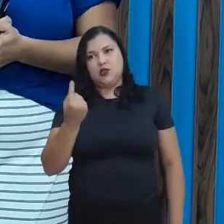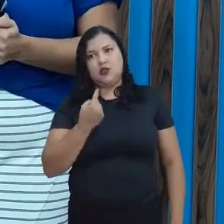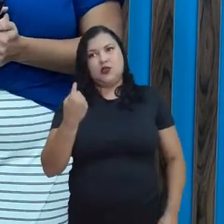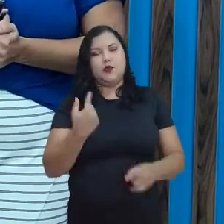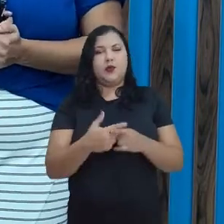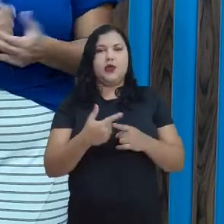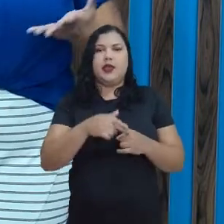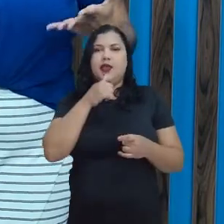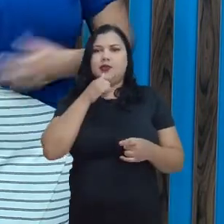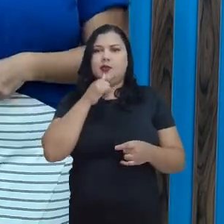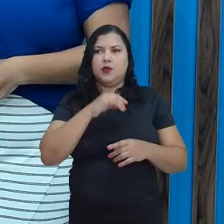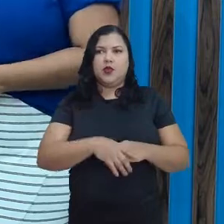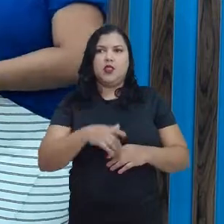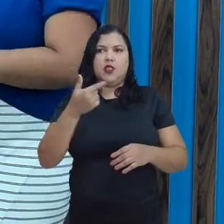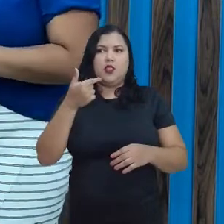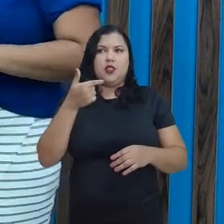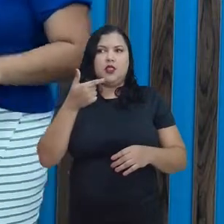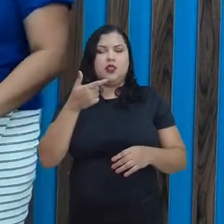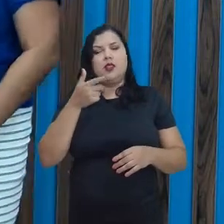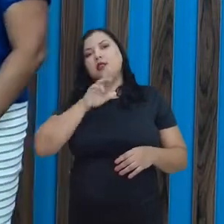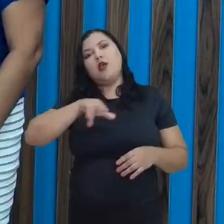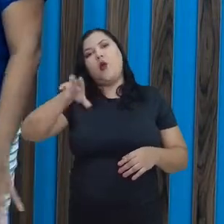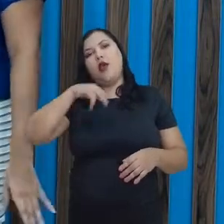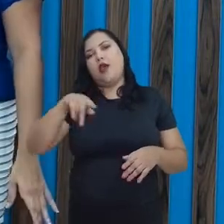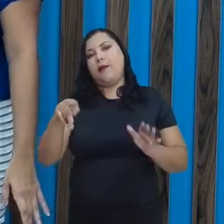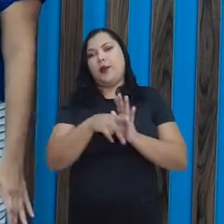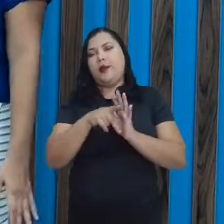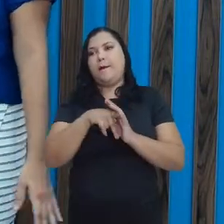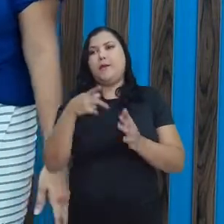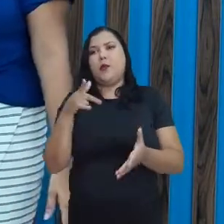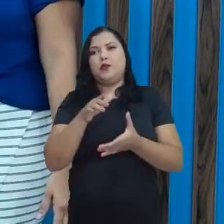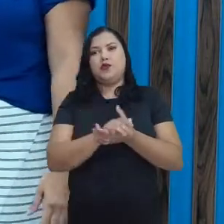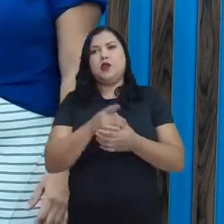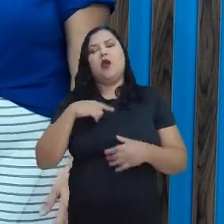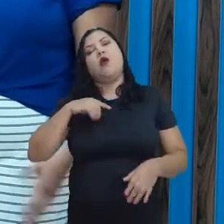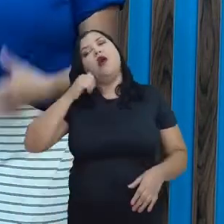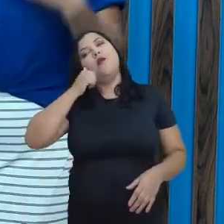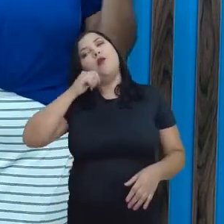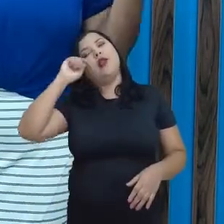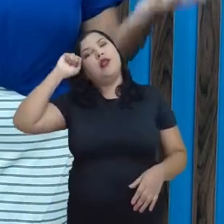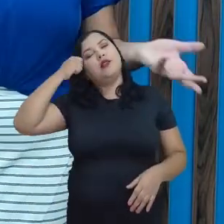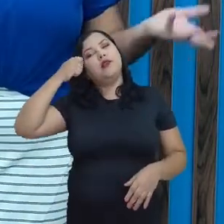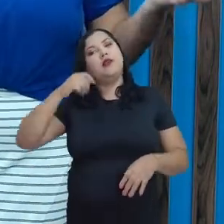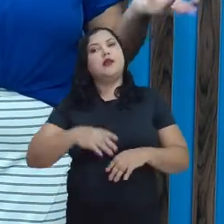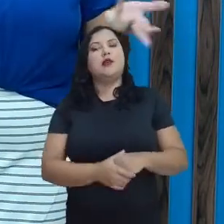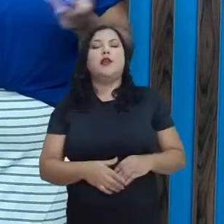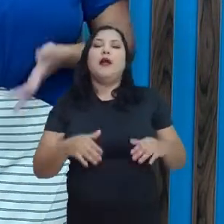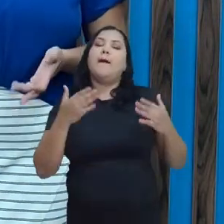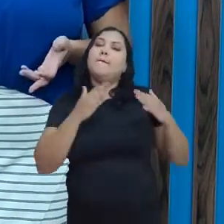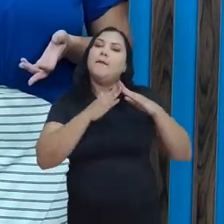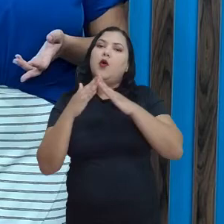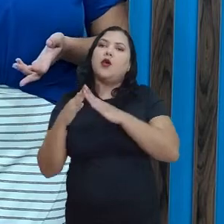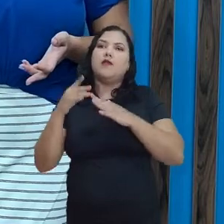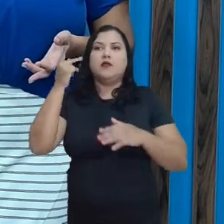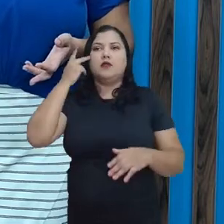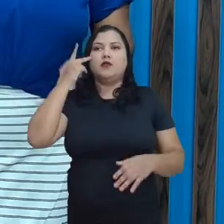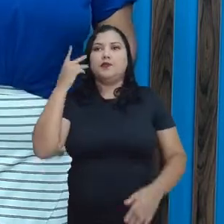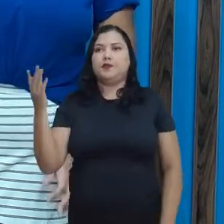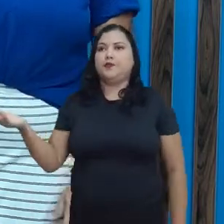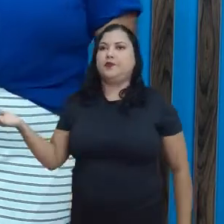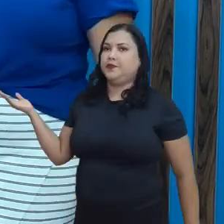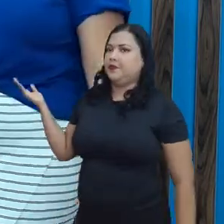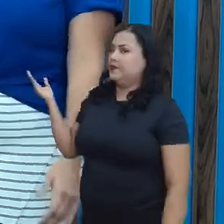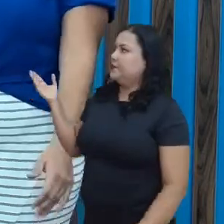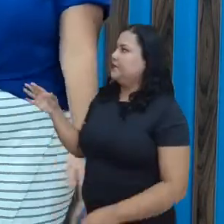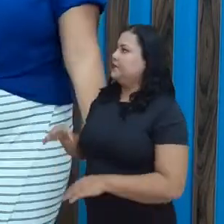situação conjugal, né? Então, tipo, uma mãe solo, mulher negra, sem instrução escolar e moradora de uma favela de São Paulo. E